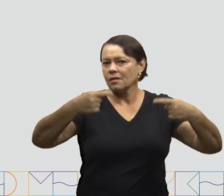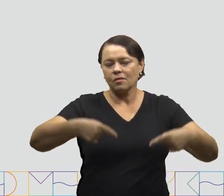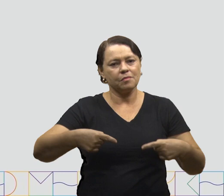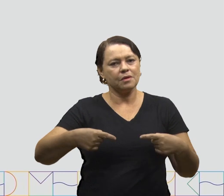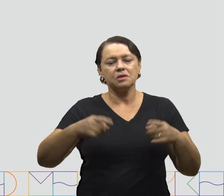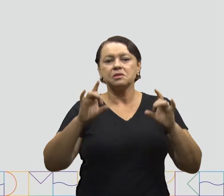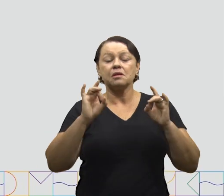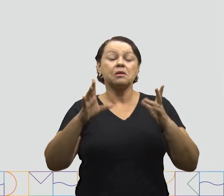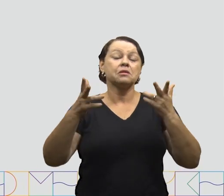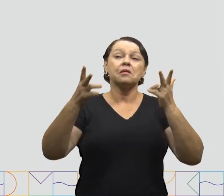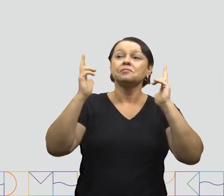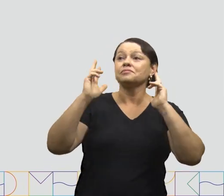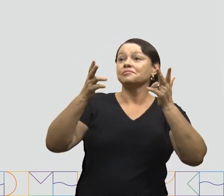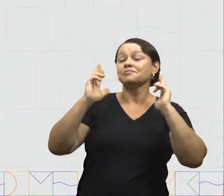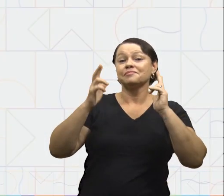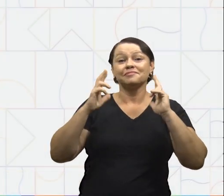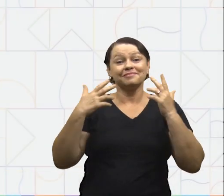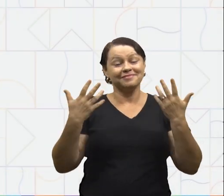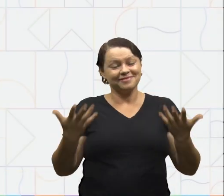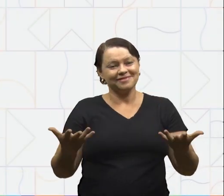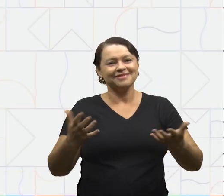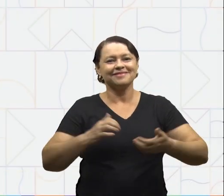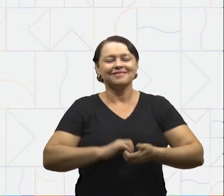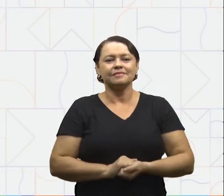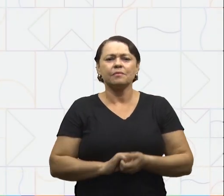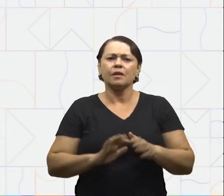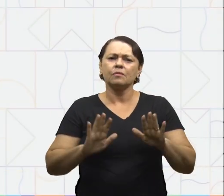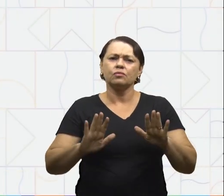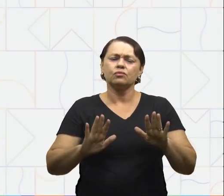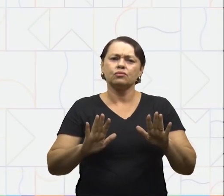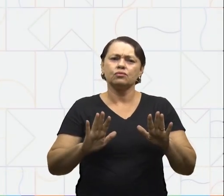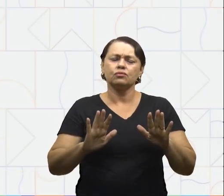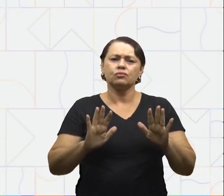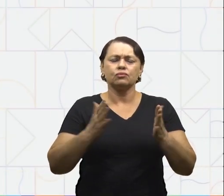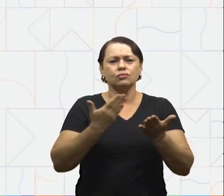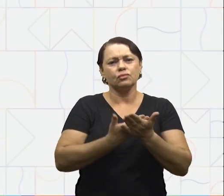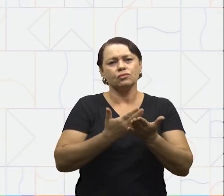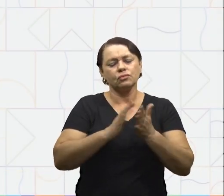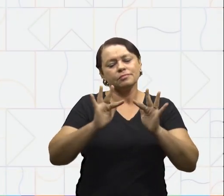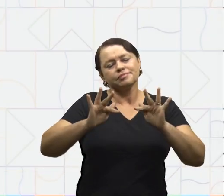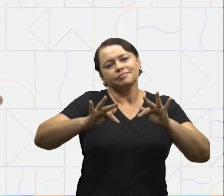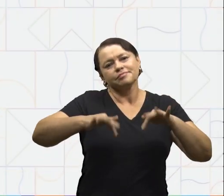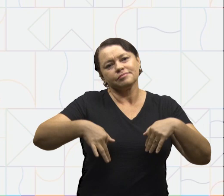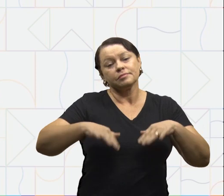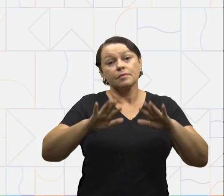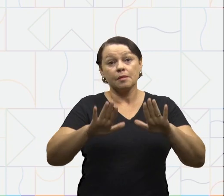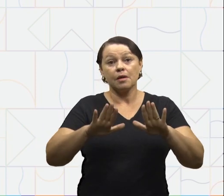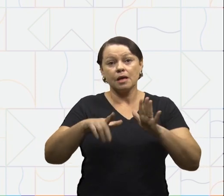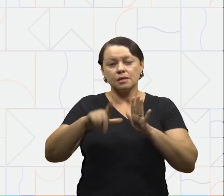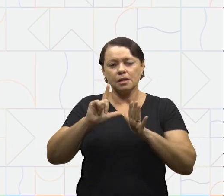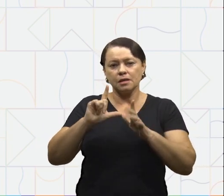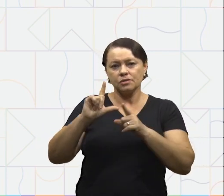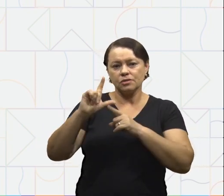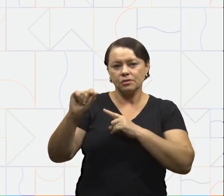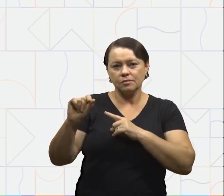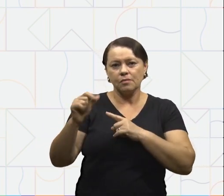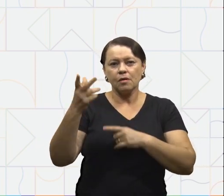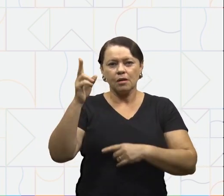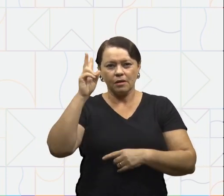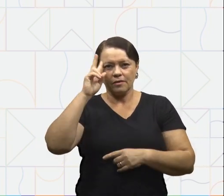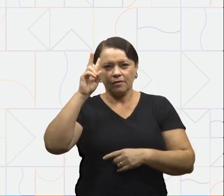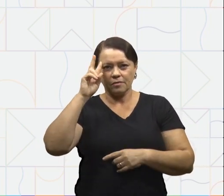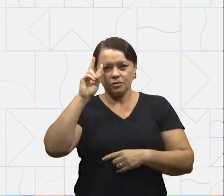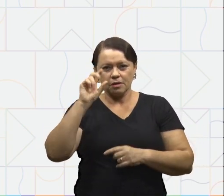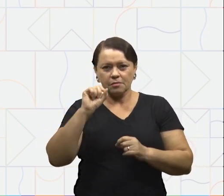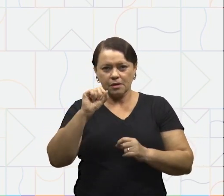jogo, ela está apenas se divertindo. Muito bem, infelizmente nossa aula está terminando, mas antes de me despedir de você,